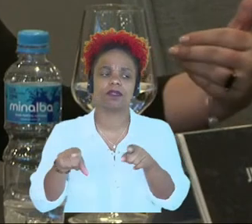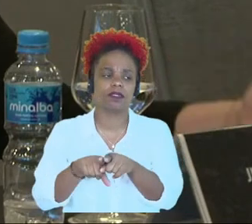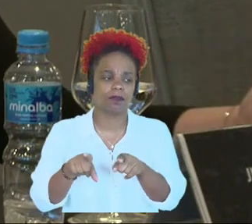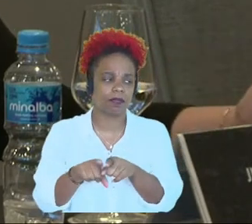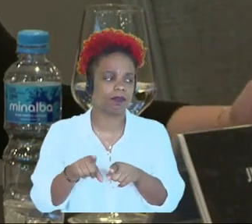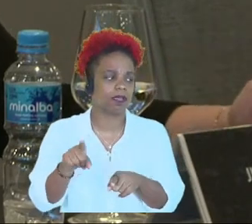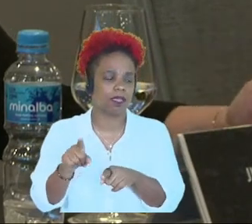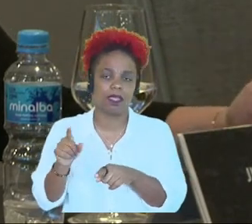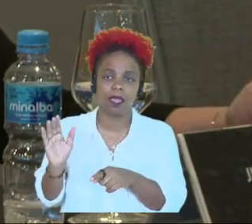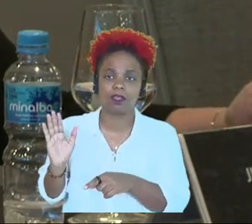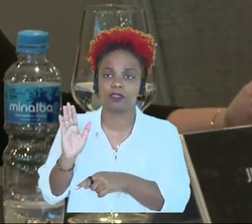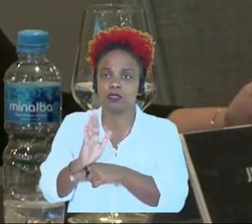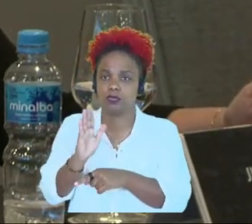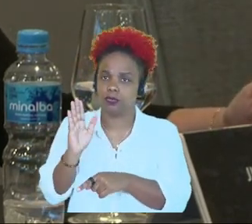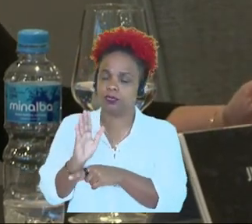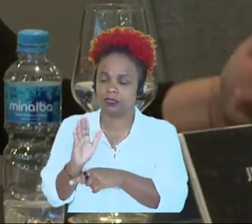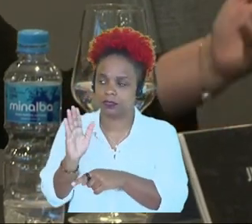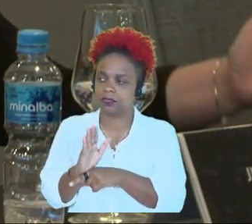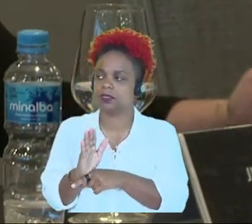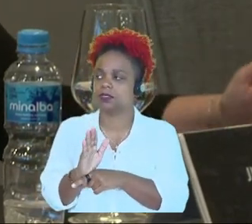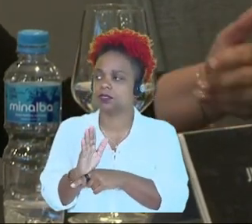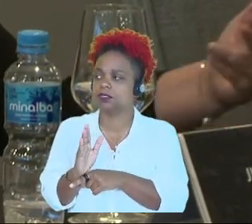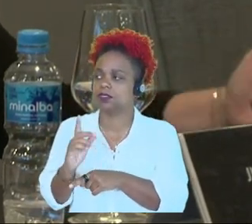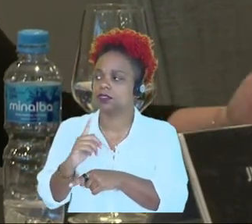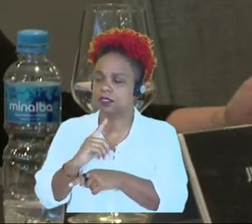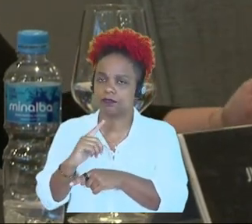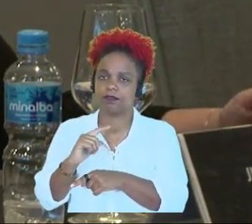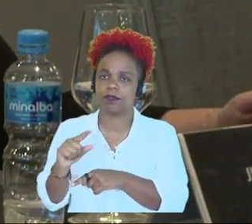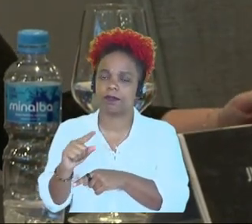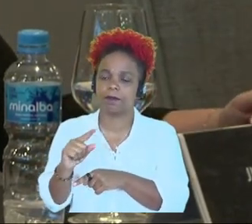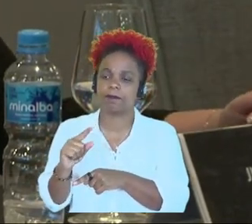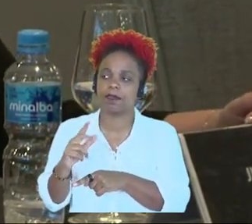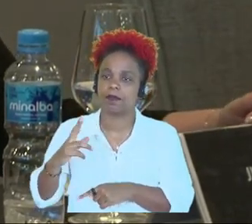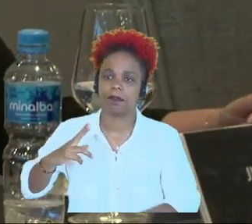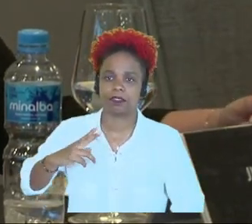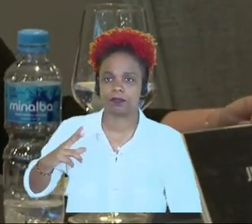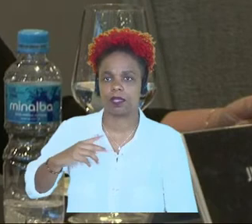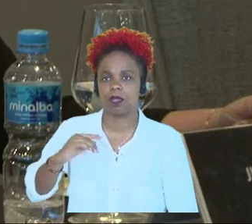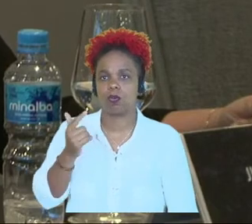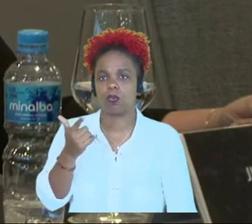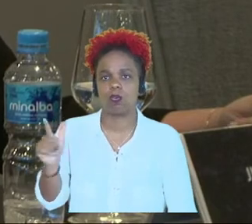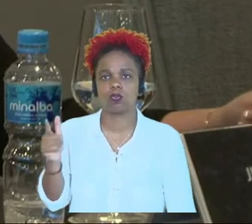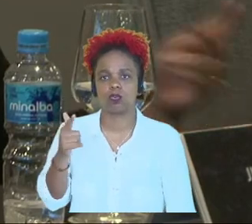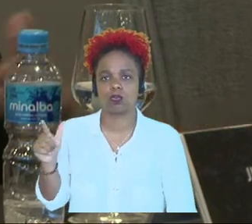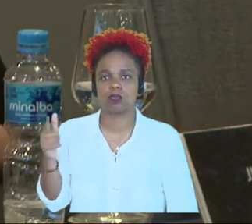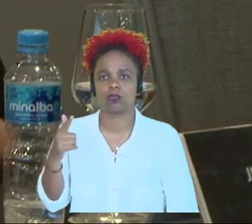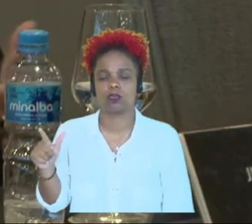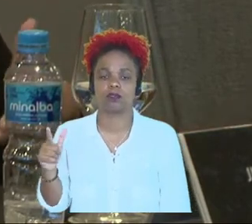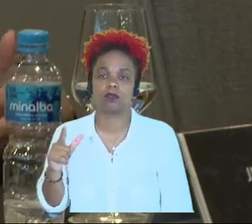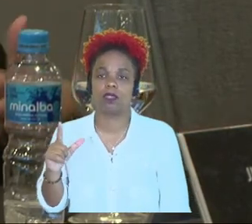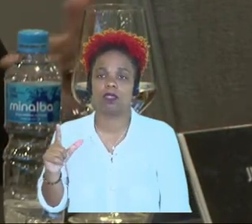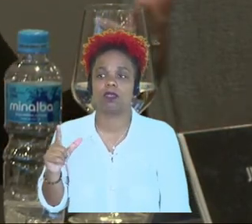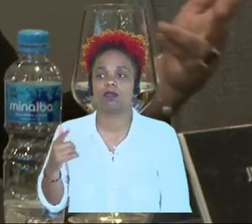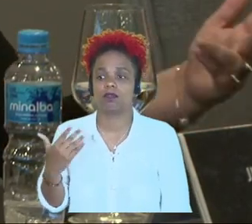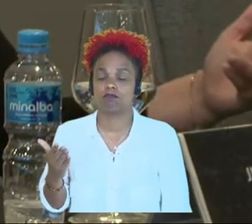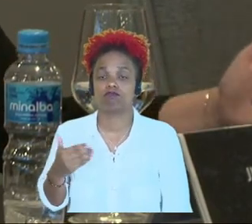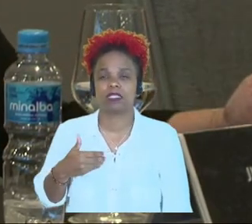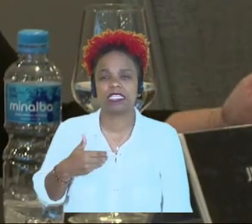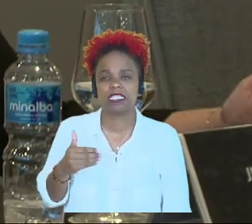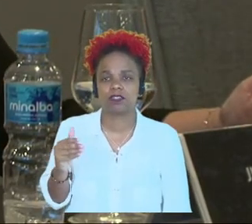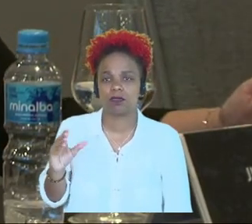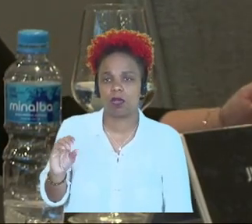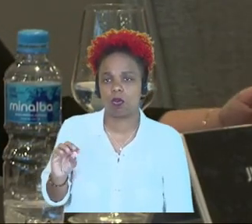e ajuda essa questão no mercado, na esfera privada, em outros órgãos. A cota, eu acho que é só o início,